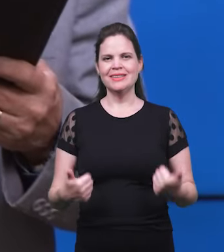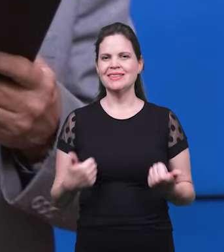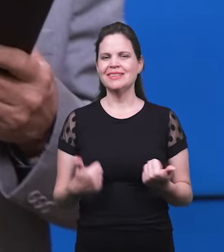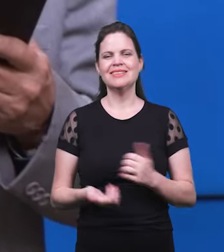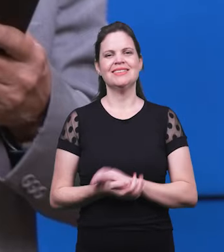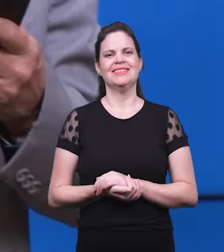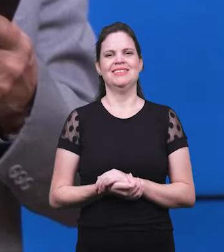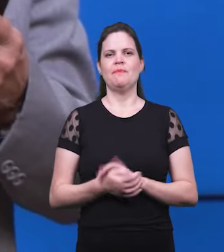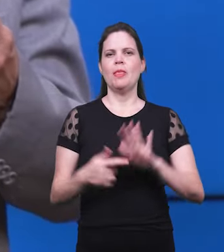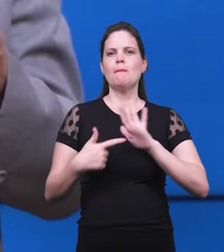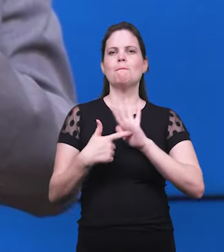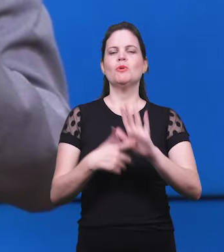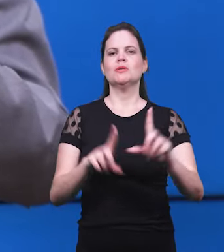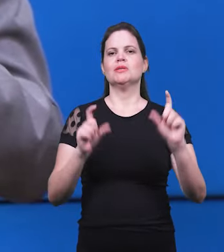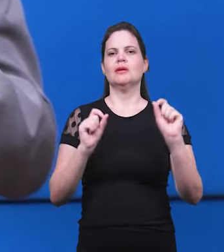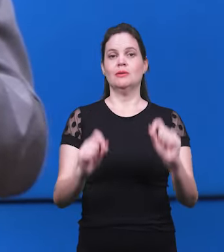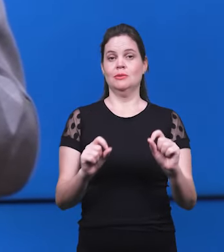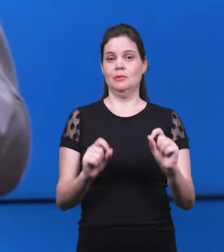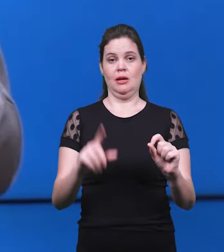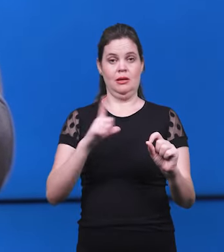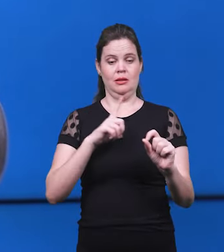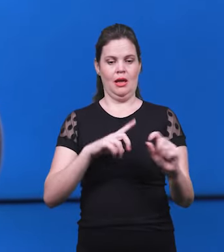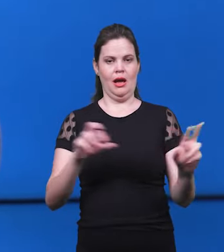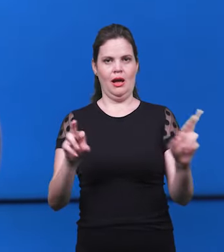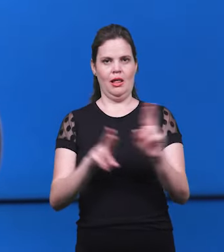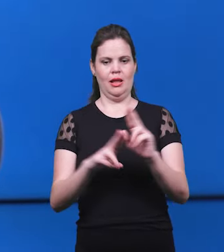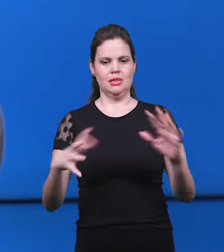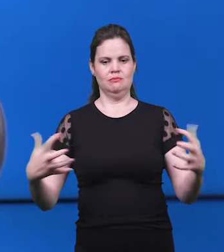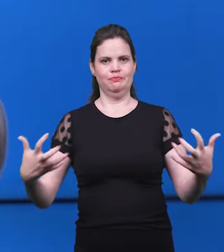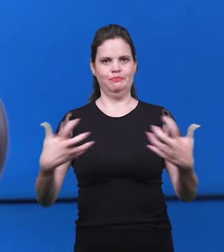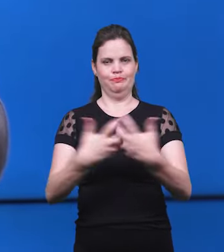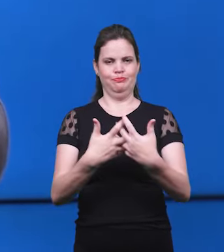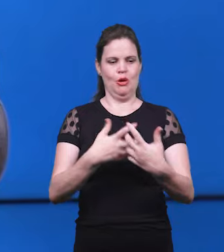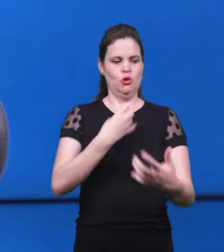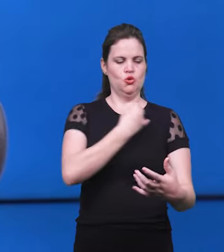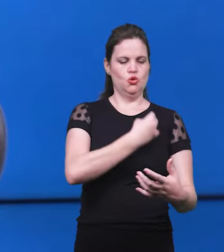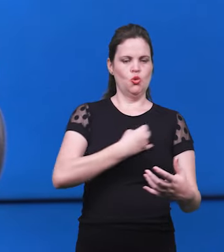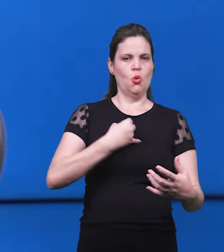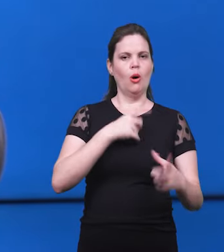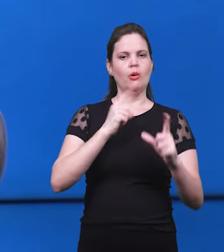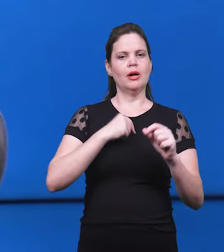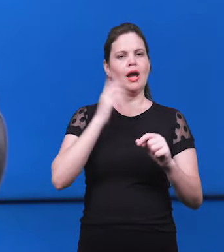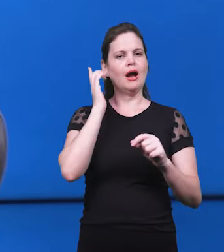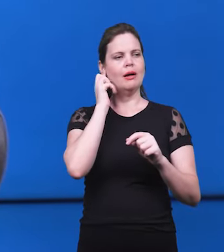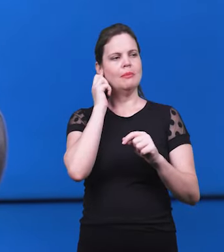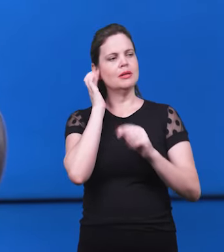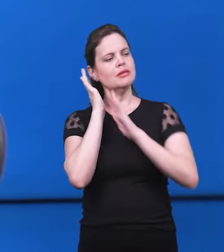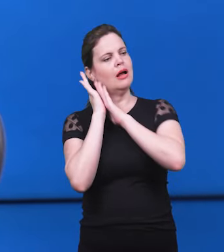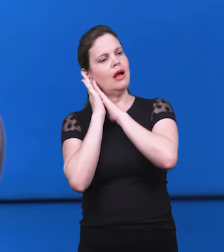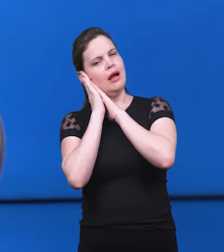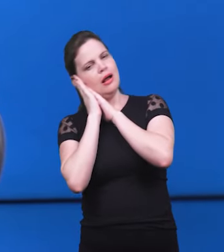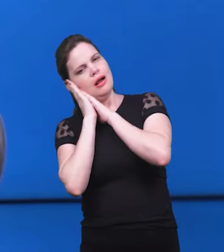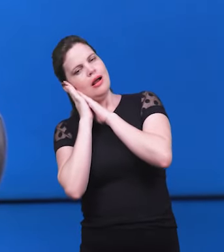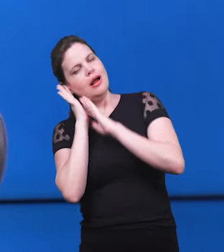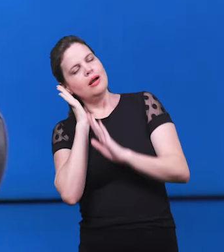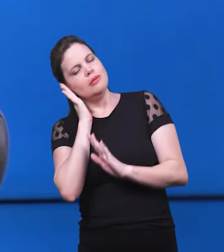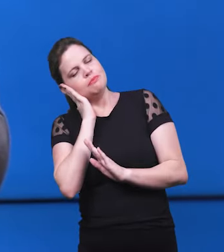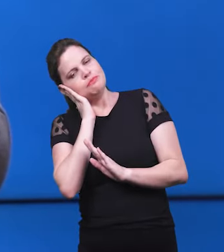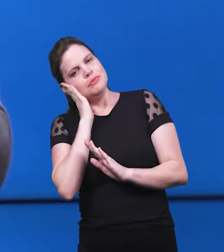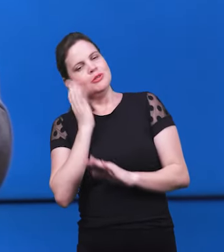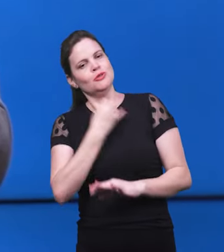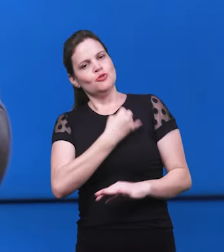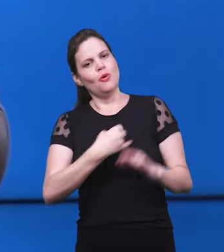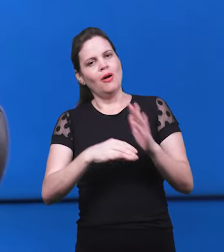a relação existente ali entre o Evangelho, aquele ato de João no Evangelho de Mateus, né? De Evangelho de